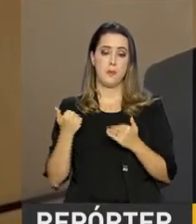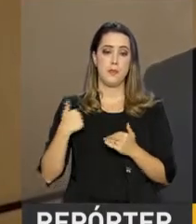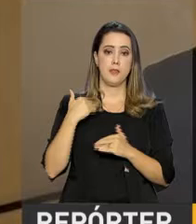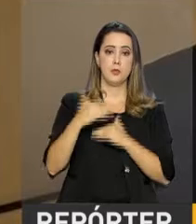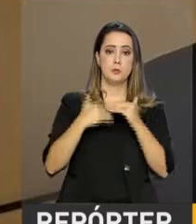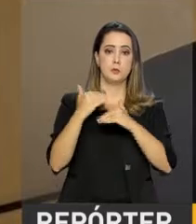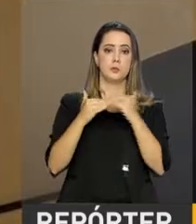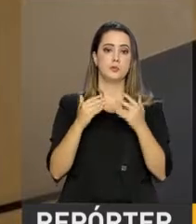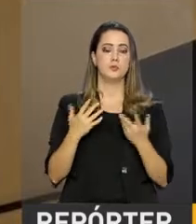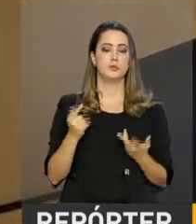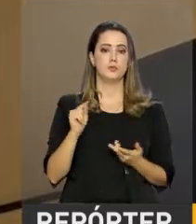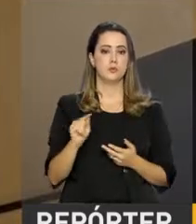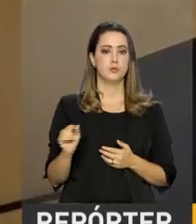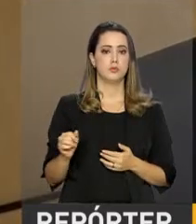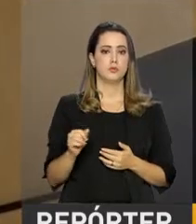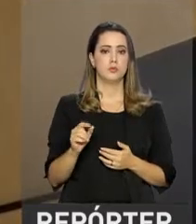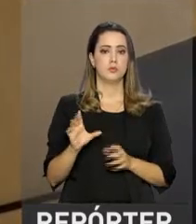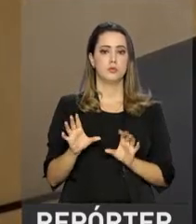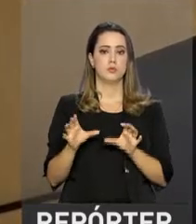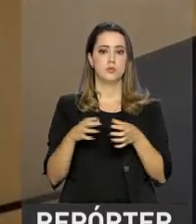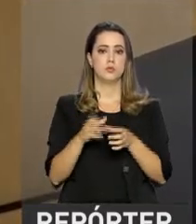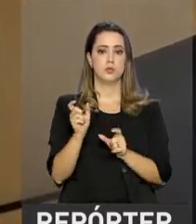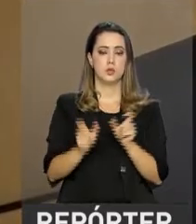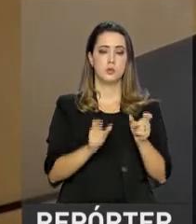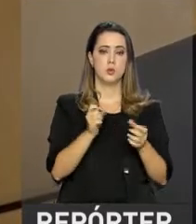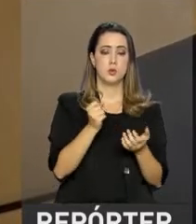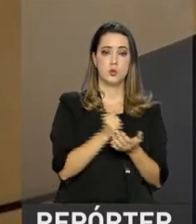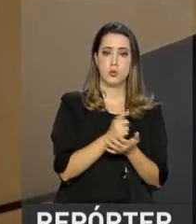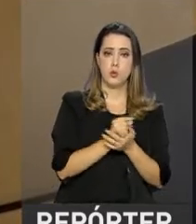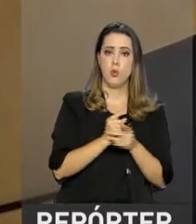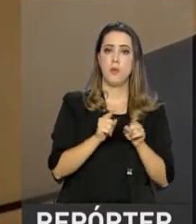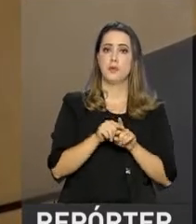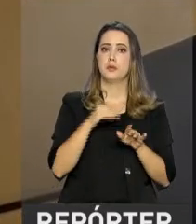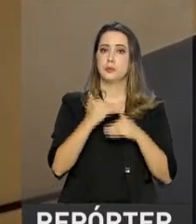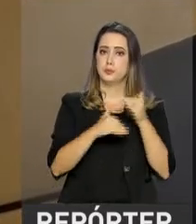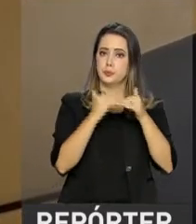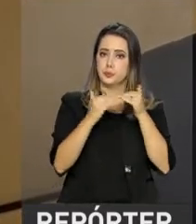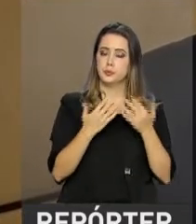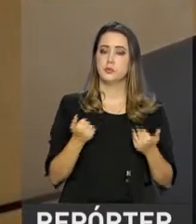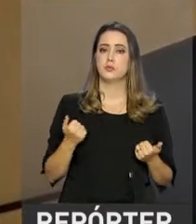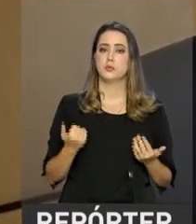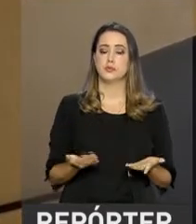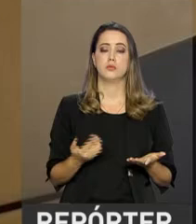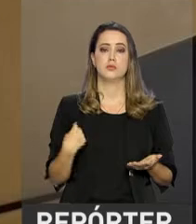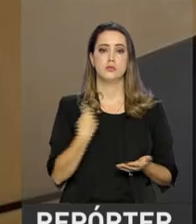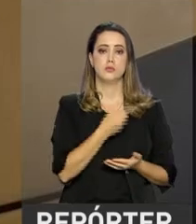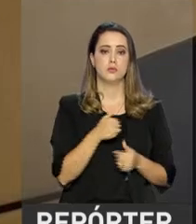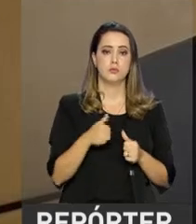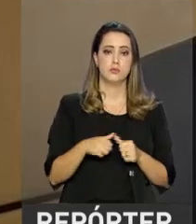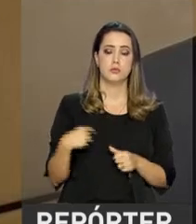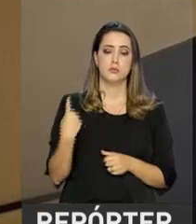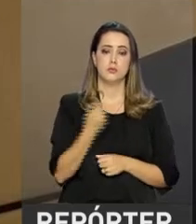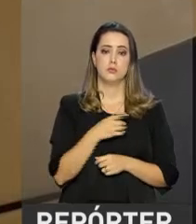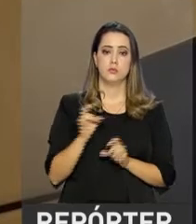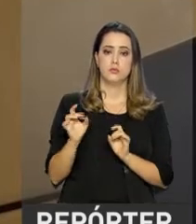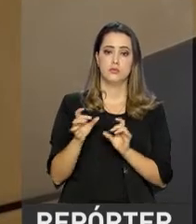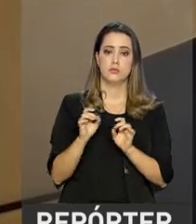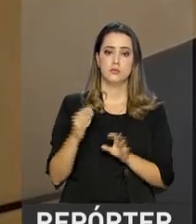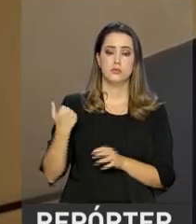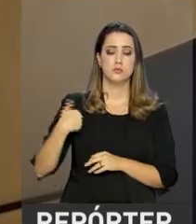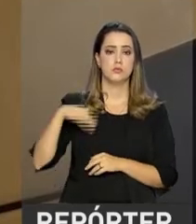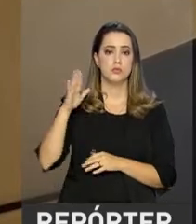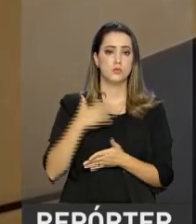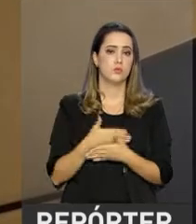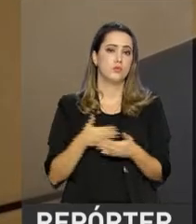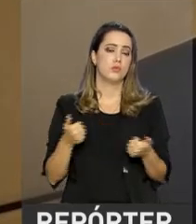elevada o índice de confiança do consumidor também está mais elevado com isso nós estamos vendendo melhor